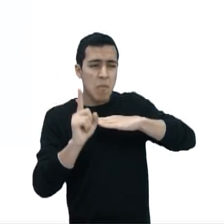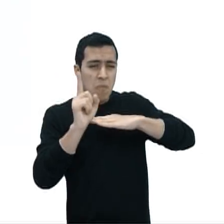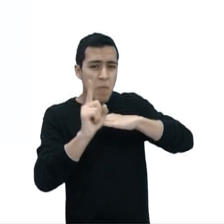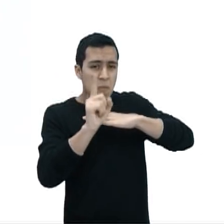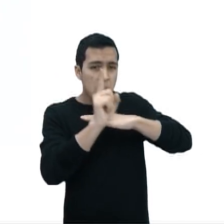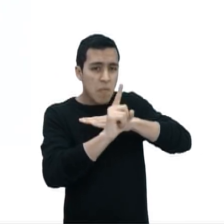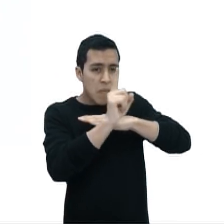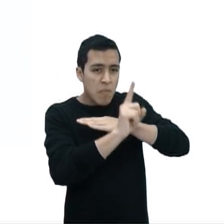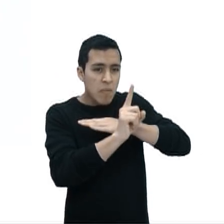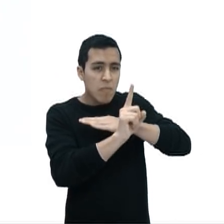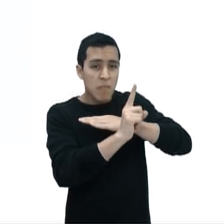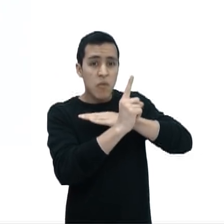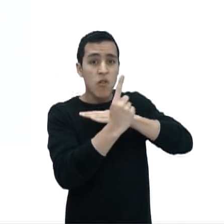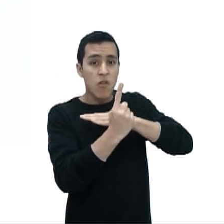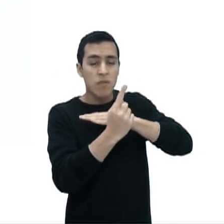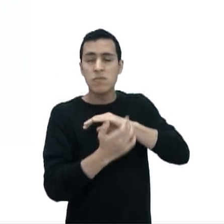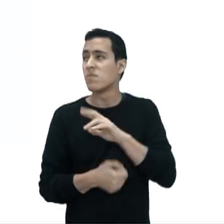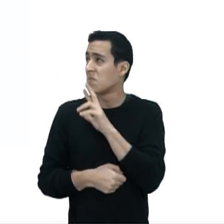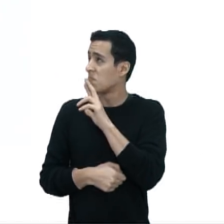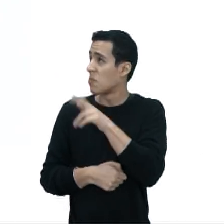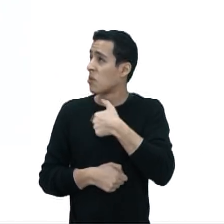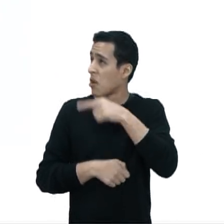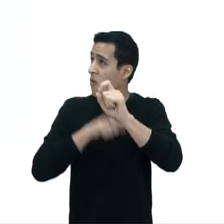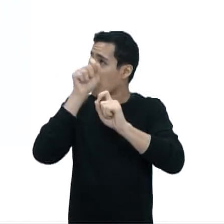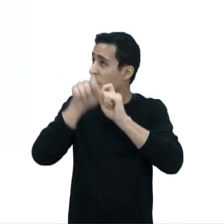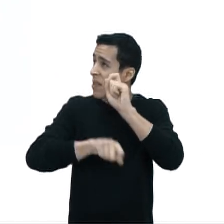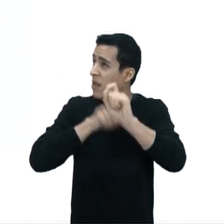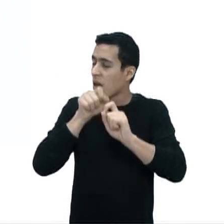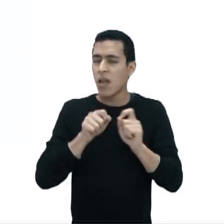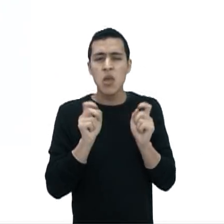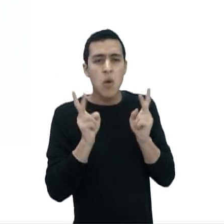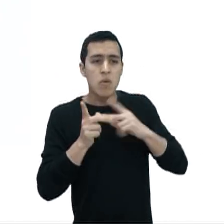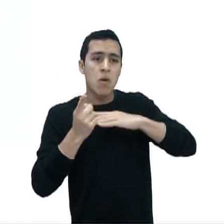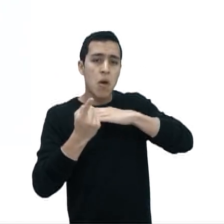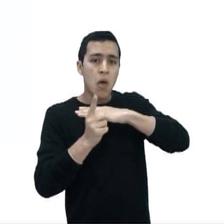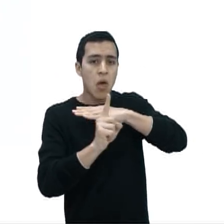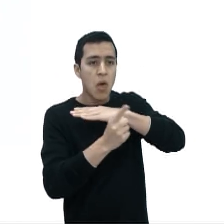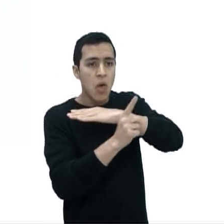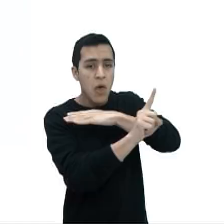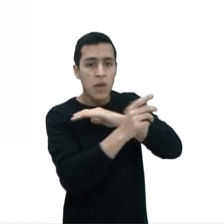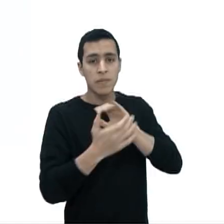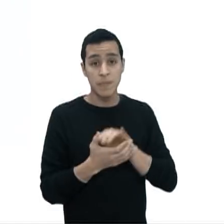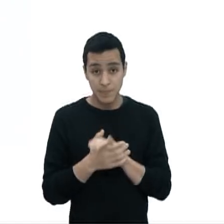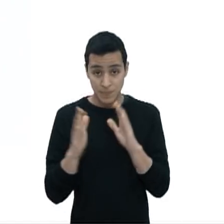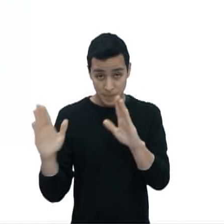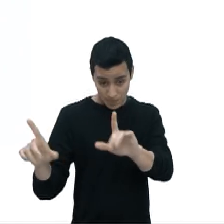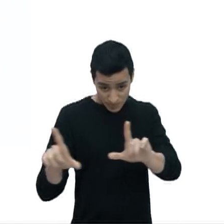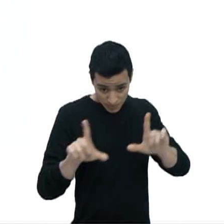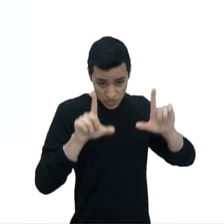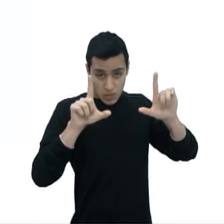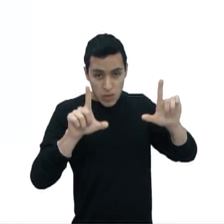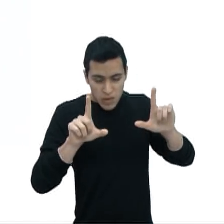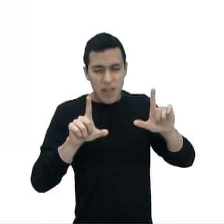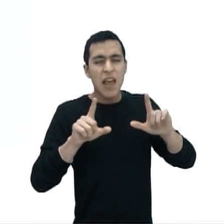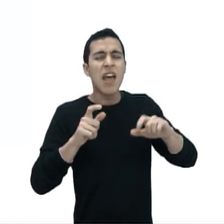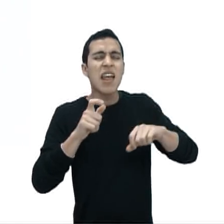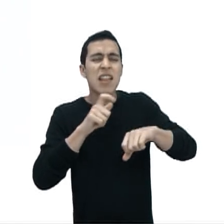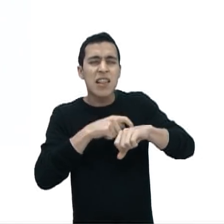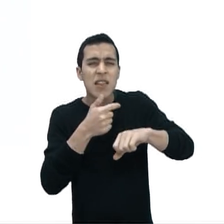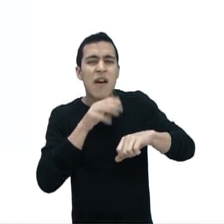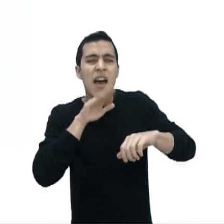Timóteo e vira-se para responder. Vou à pesca. E continua caminho. Cena 2. Passa-se no final da